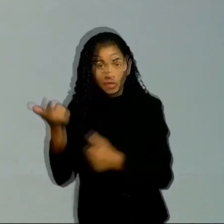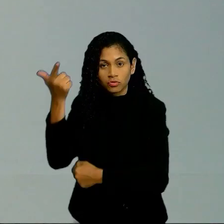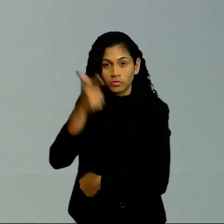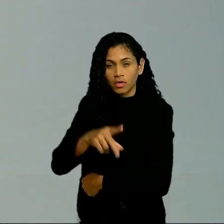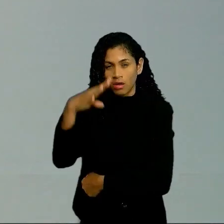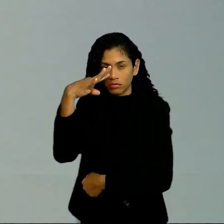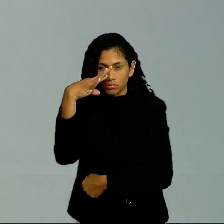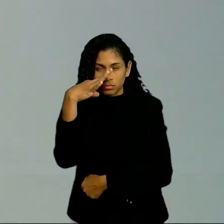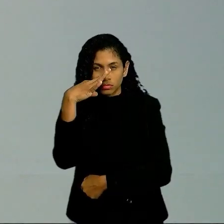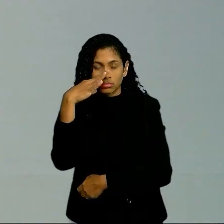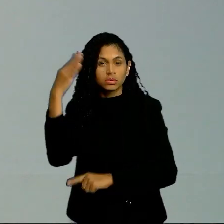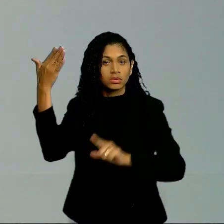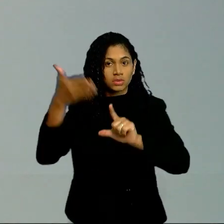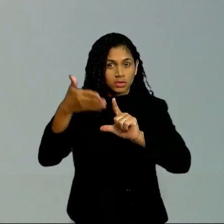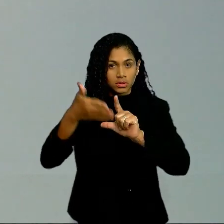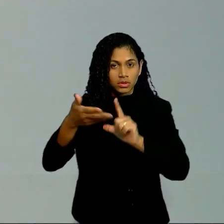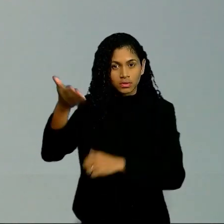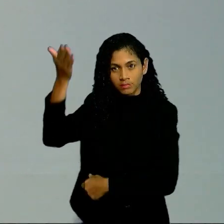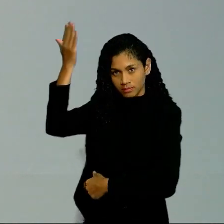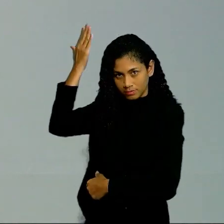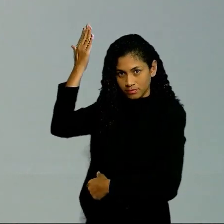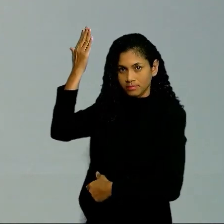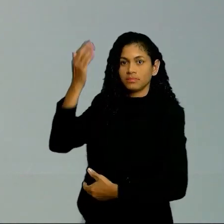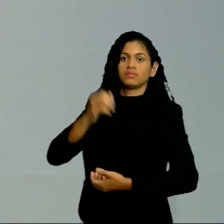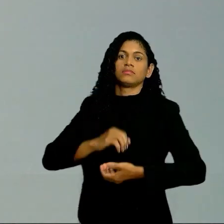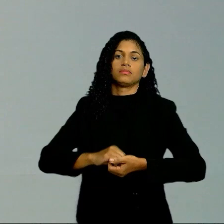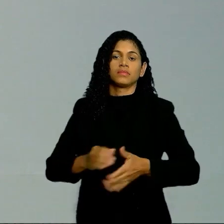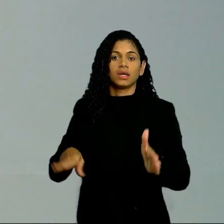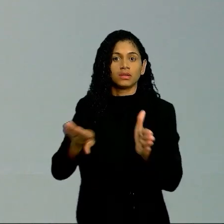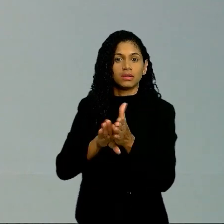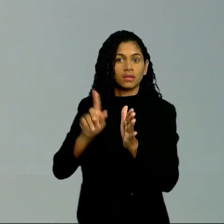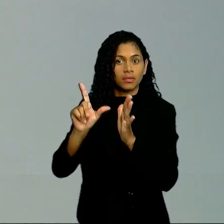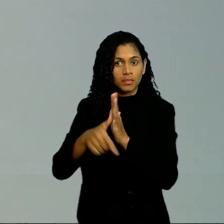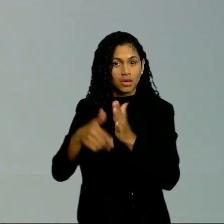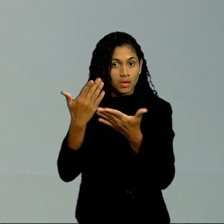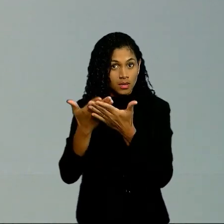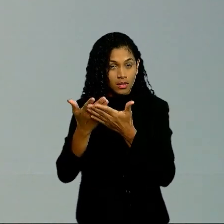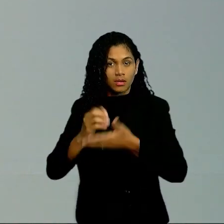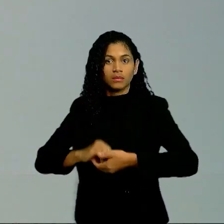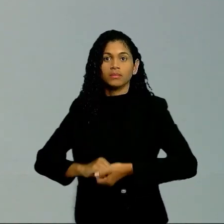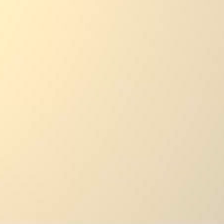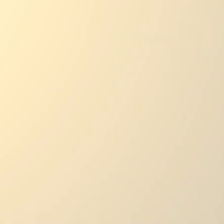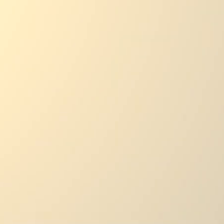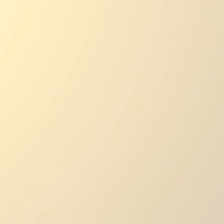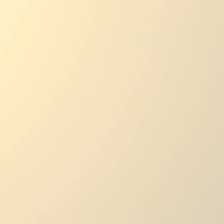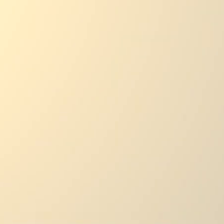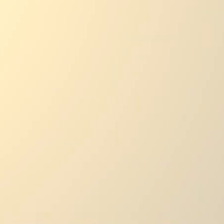aula, acesse as nossas plataformas. E até a próxima aula!